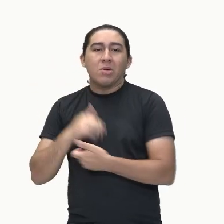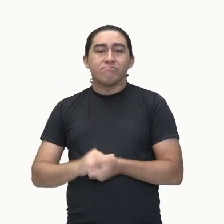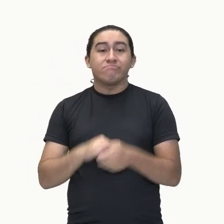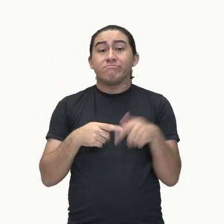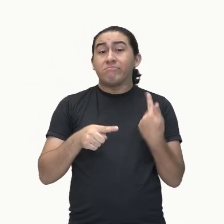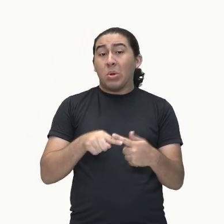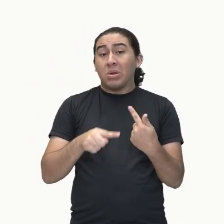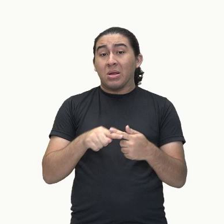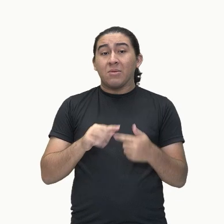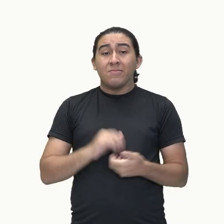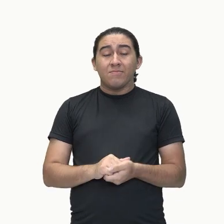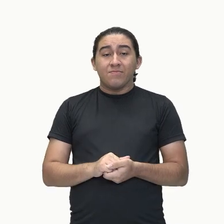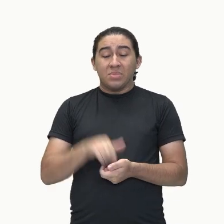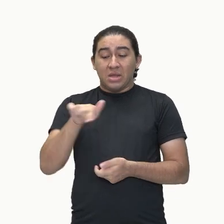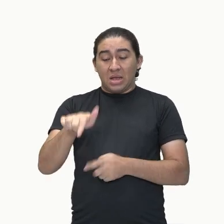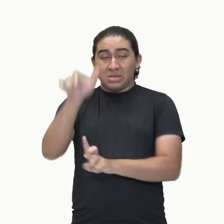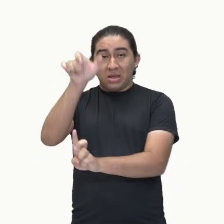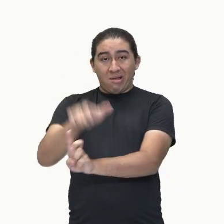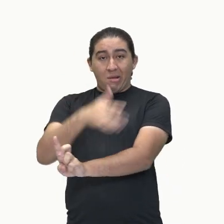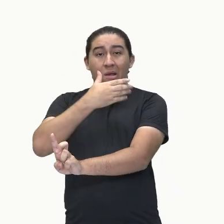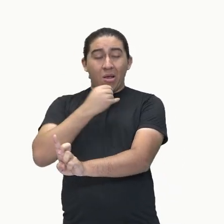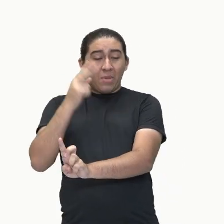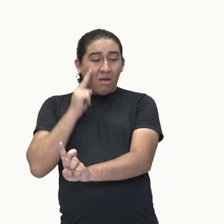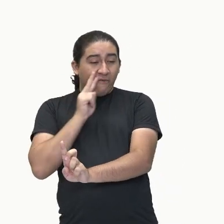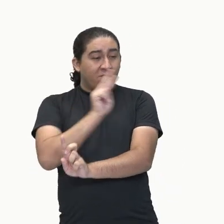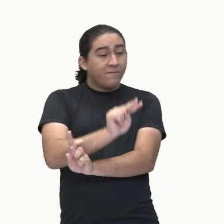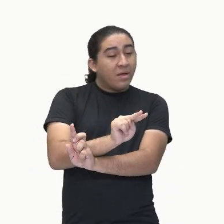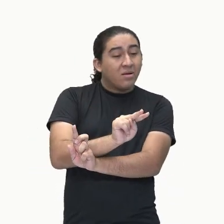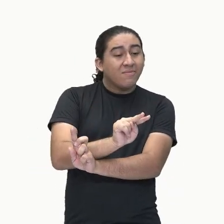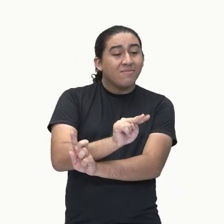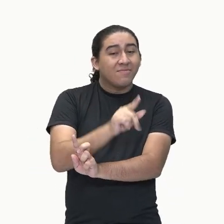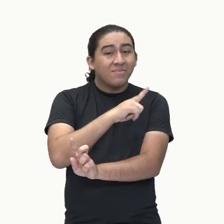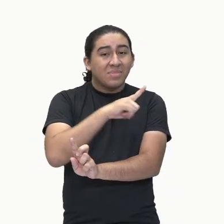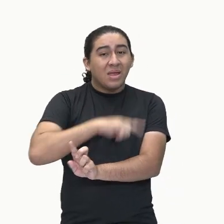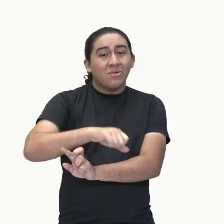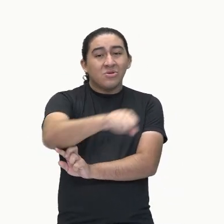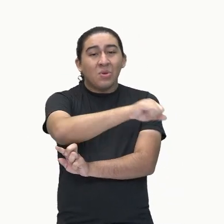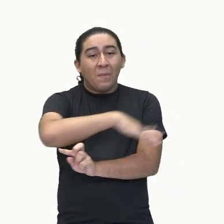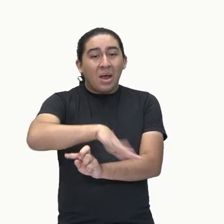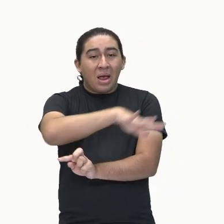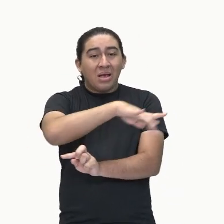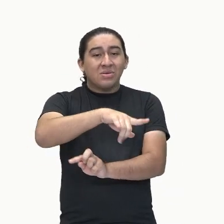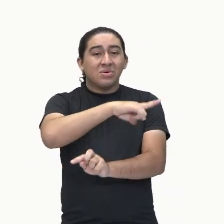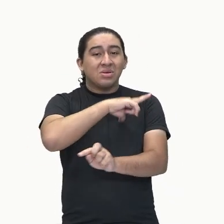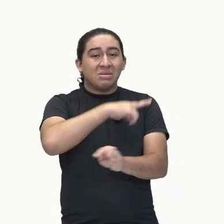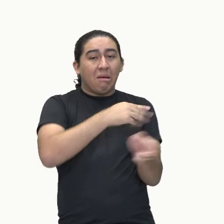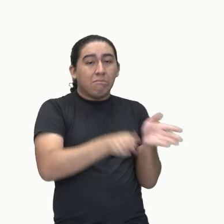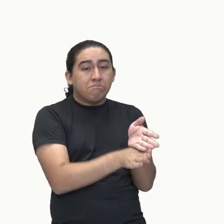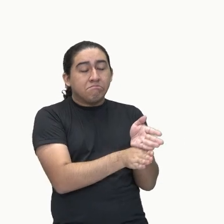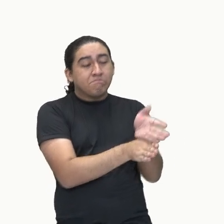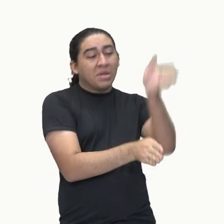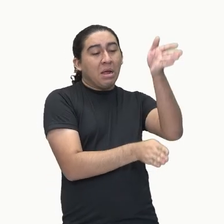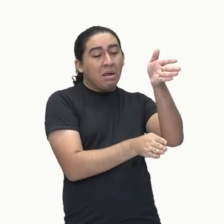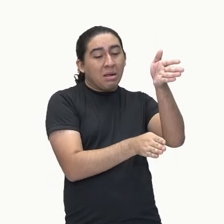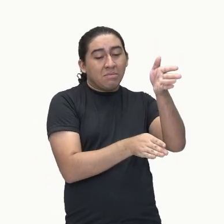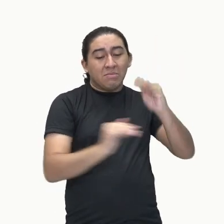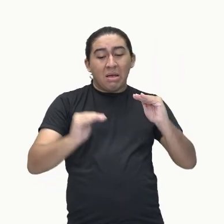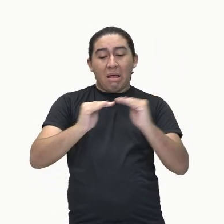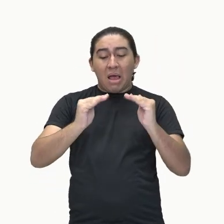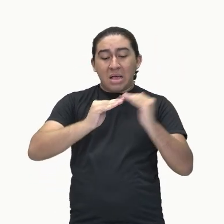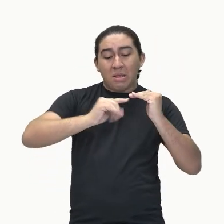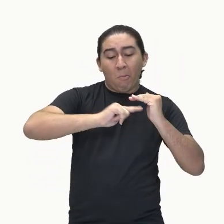porque Jeca interpelado olha para o morro coberto de moirões, olha para o terreiro